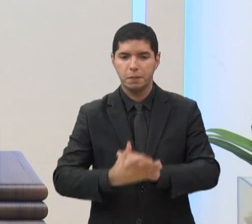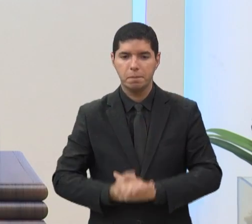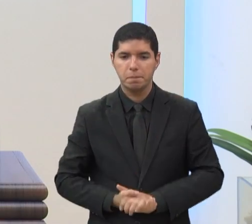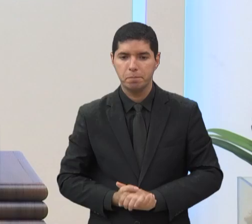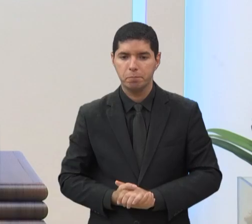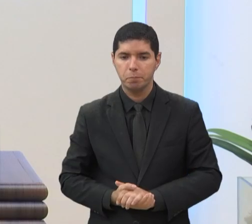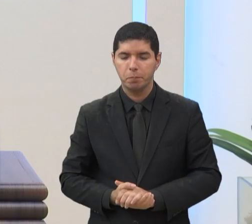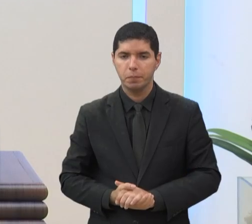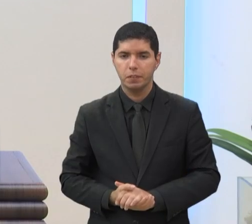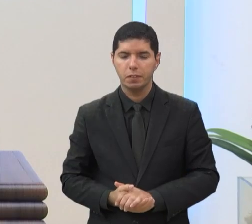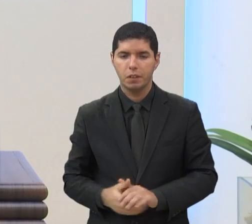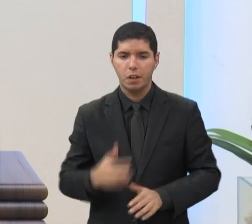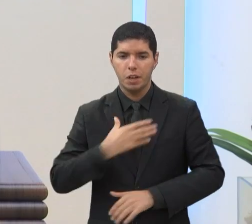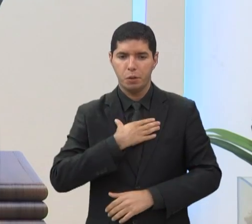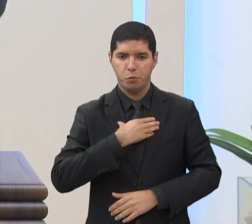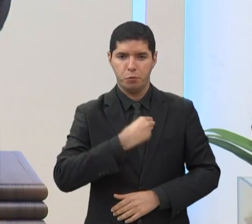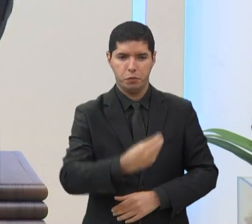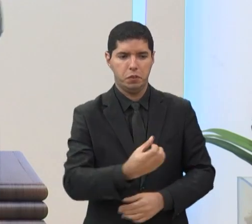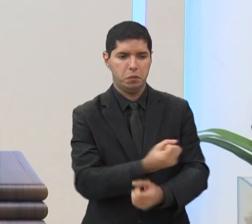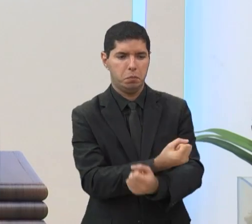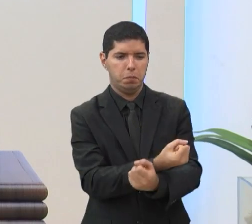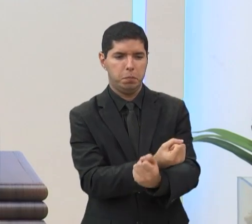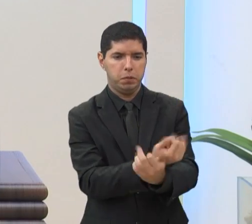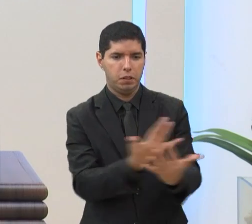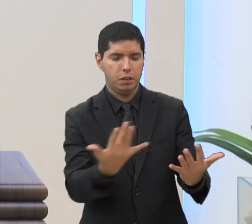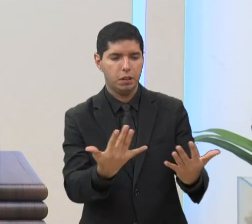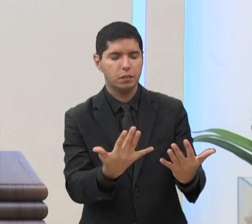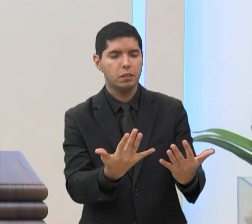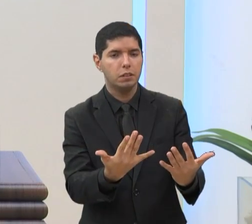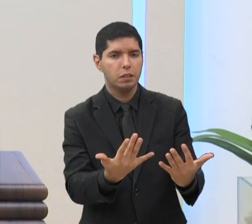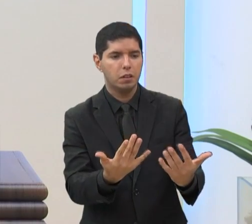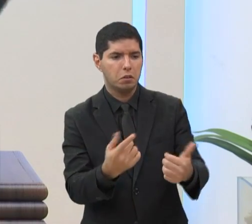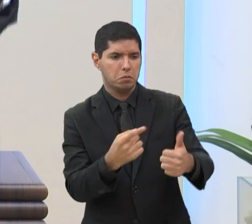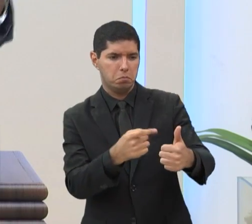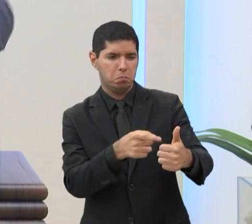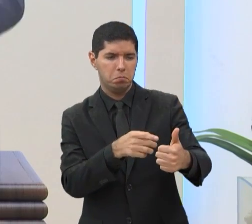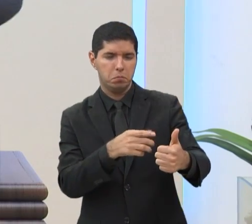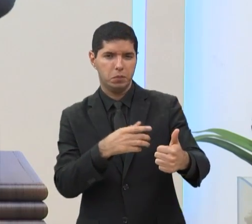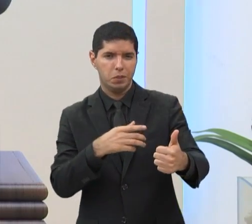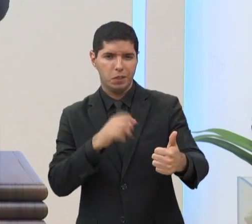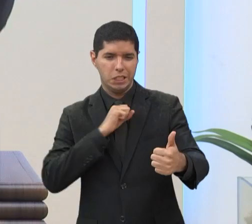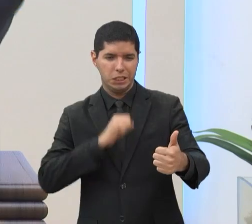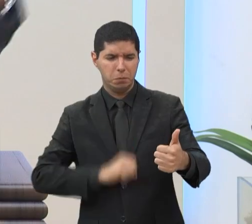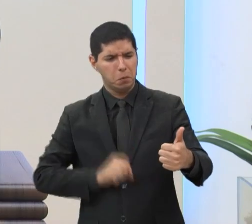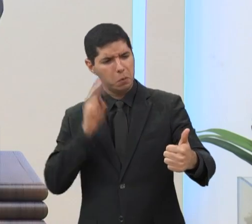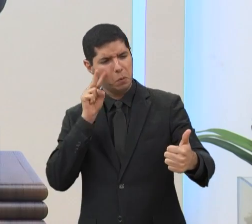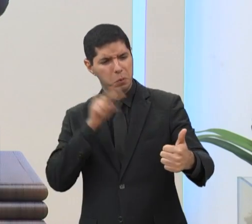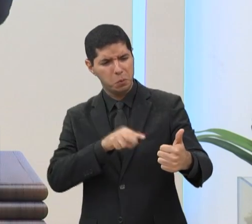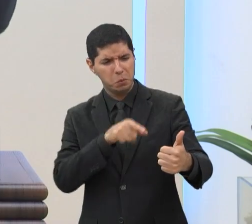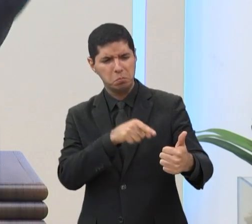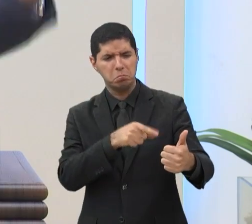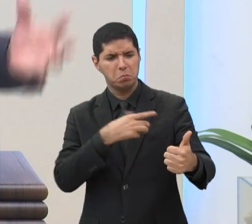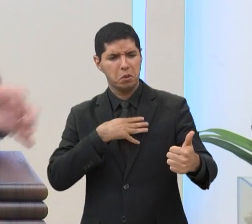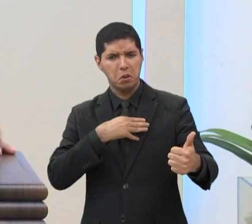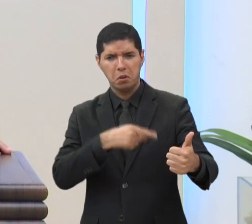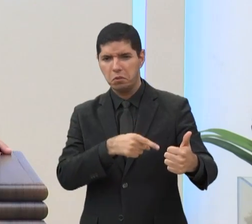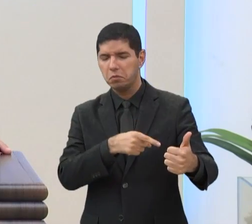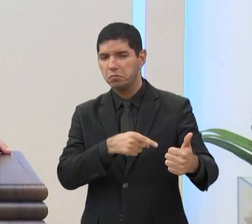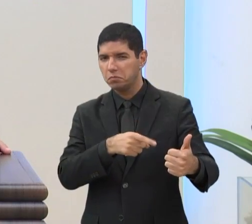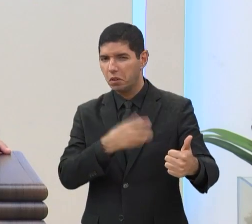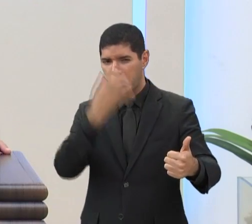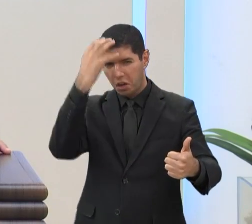filhos de Jessé, que tinha uma boa aparência, e para ele era o rei por causa da estatura, por causa da